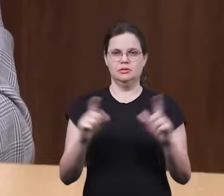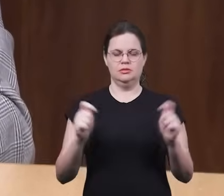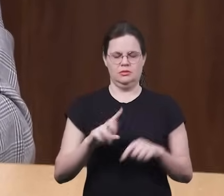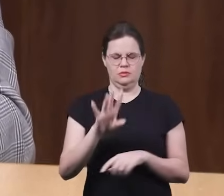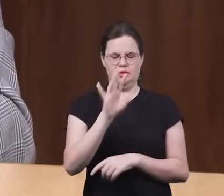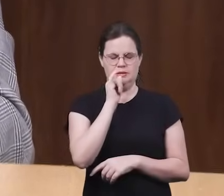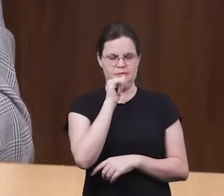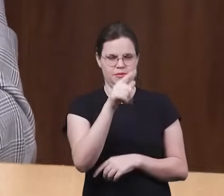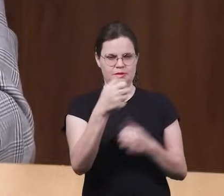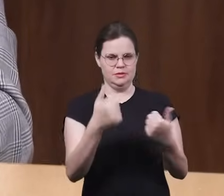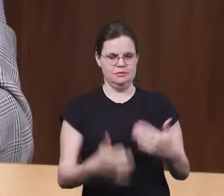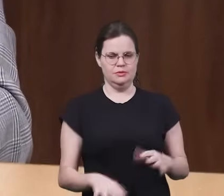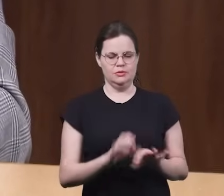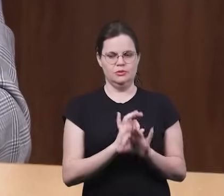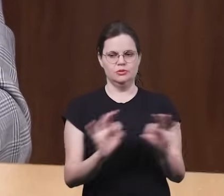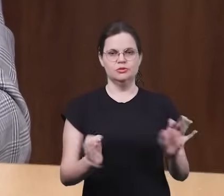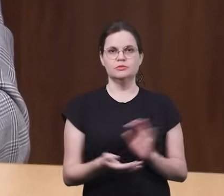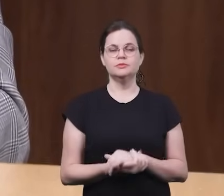exemplo, você falou muito bem,